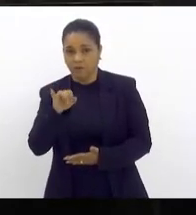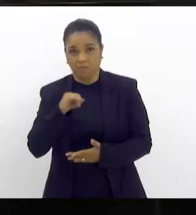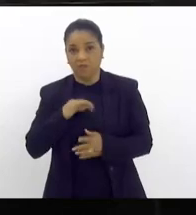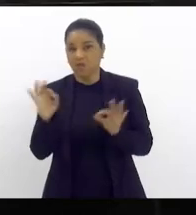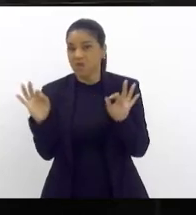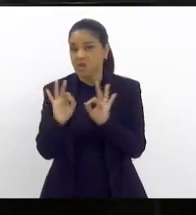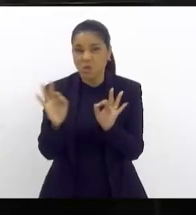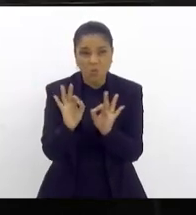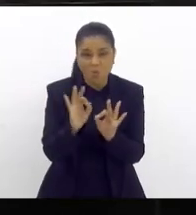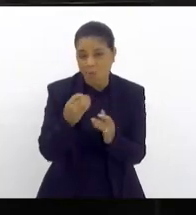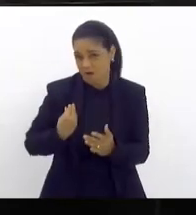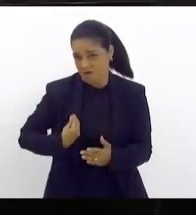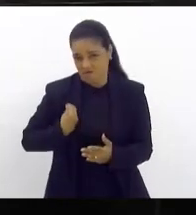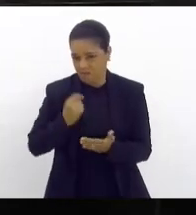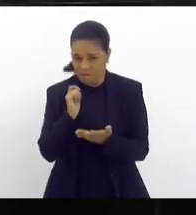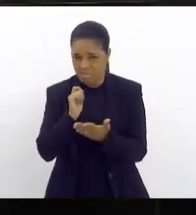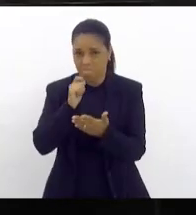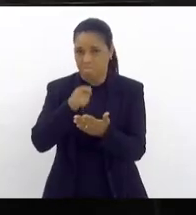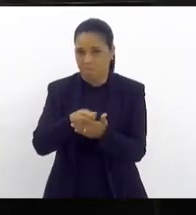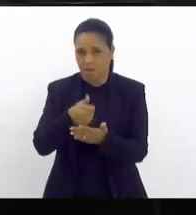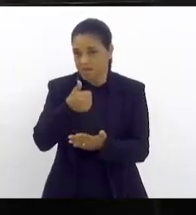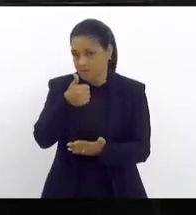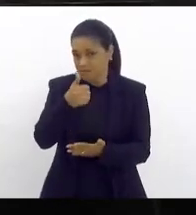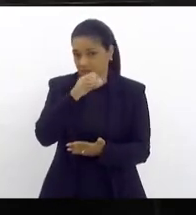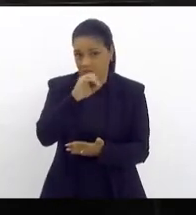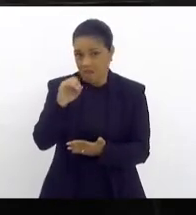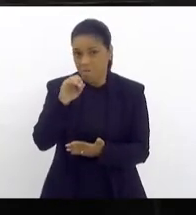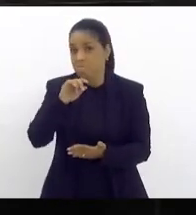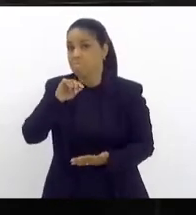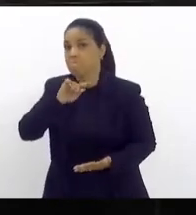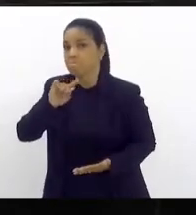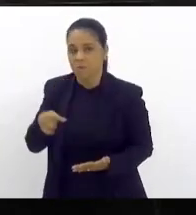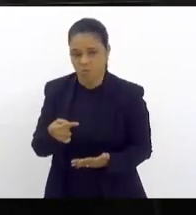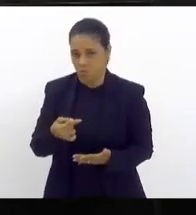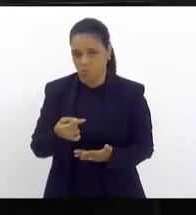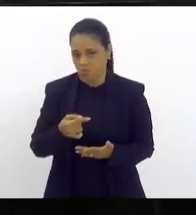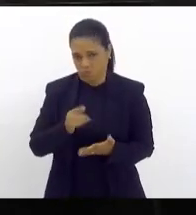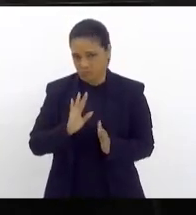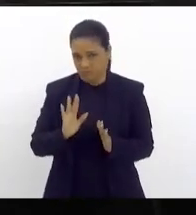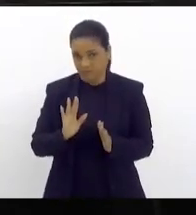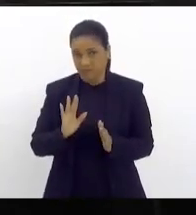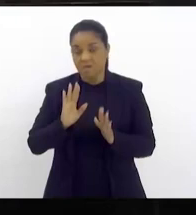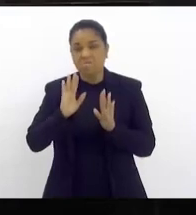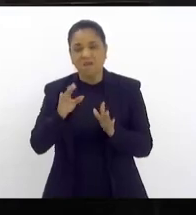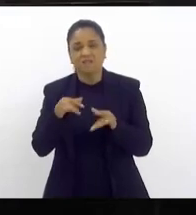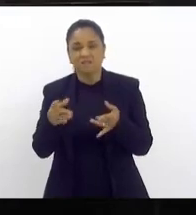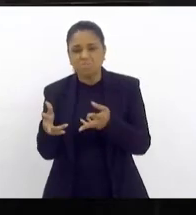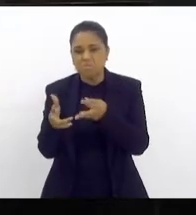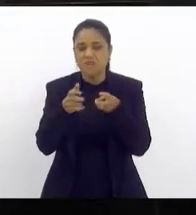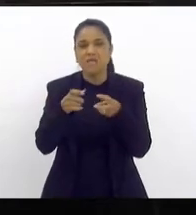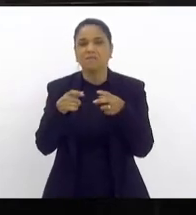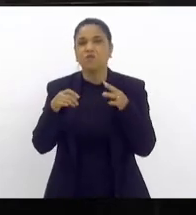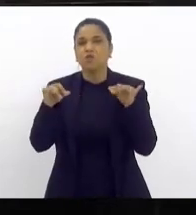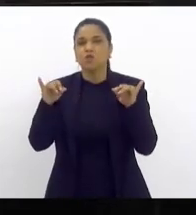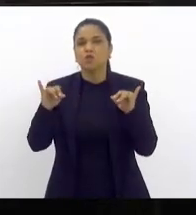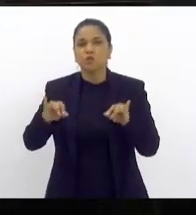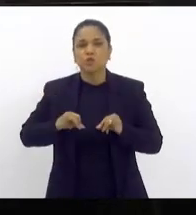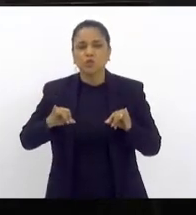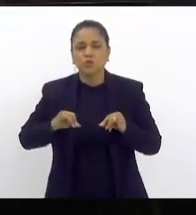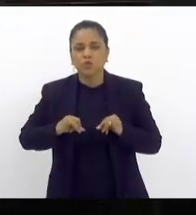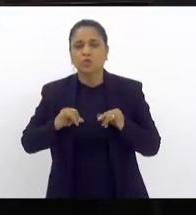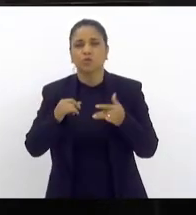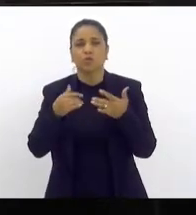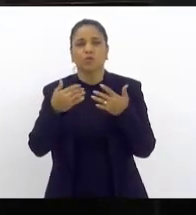em especial quando vemos tanta dor e tanta injustiça diante do que